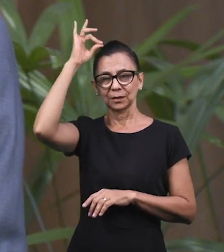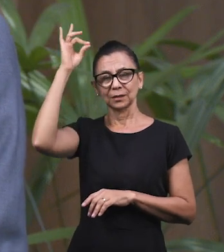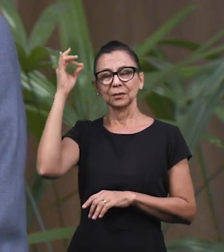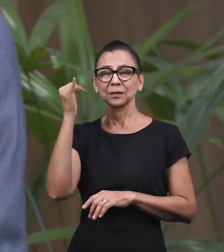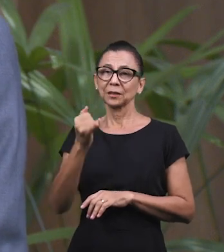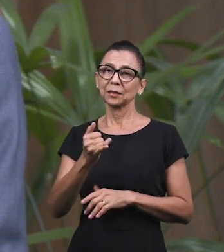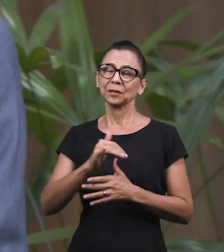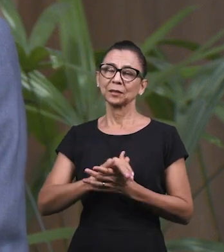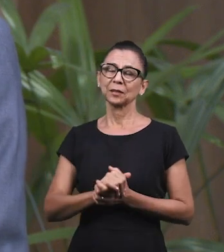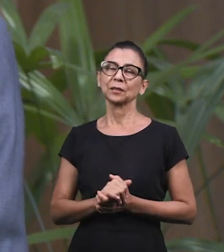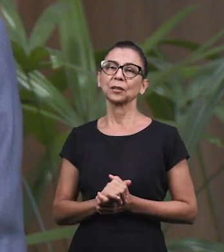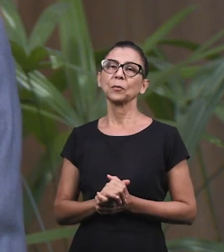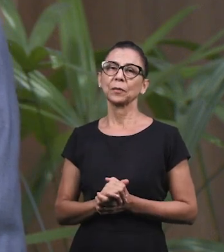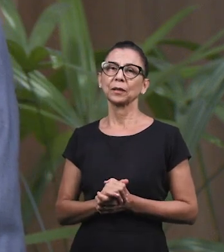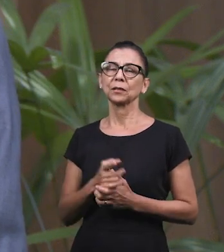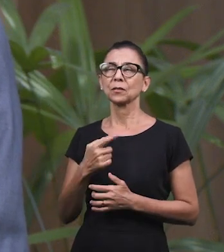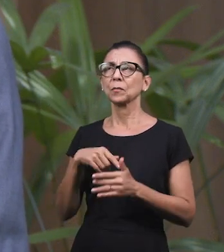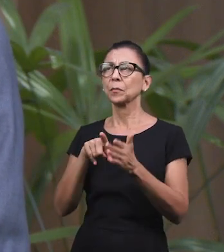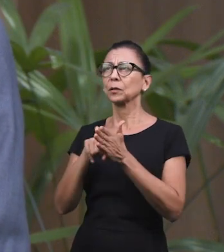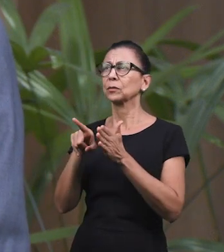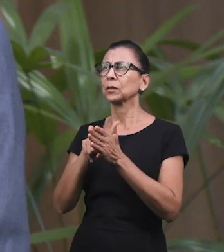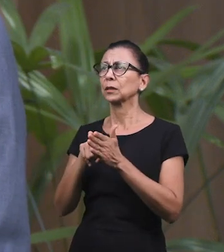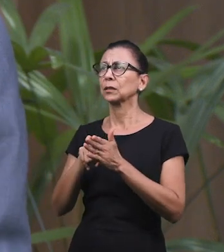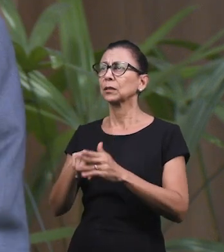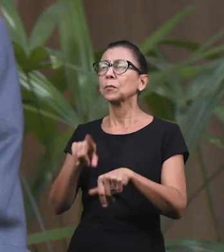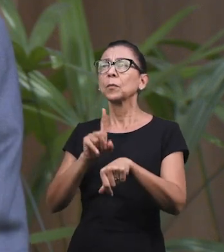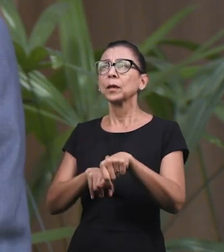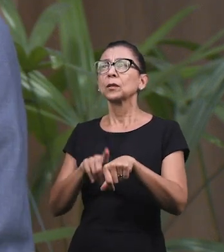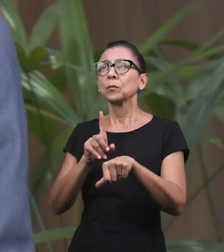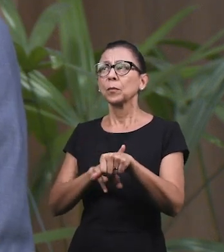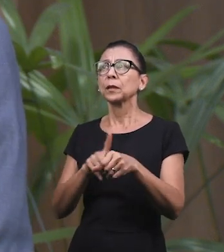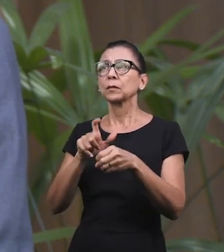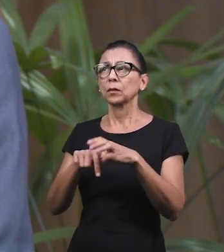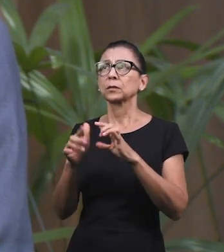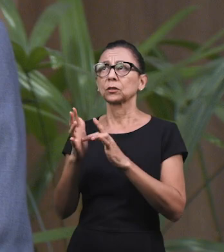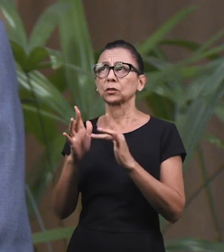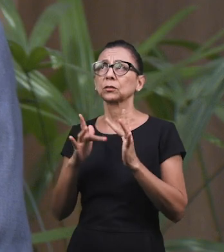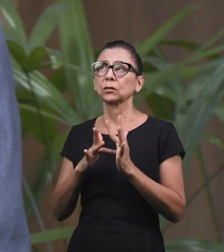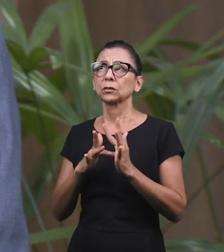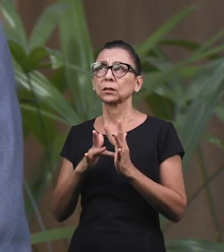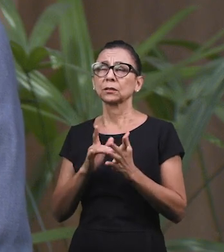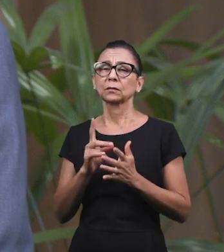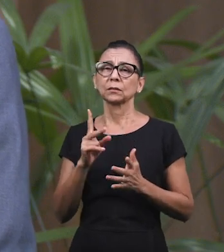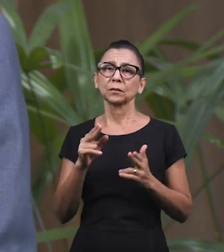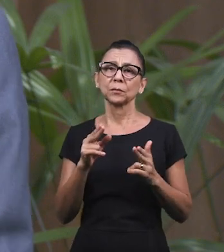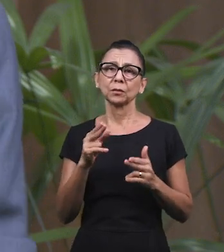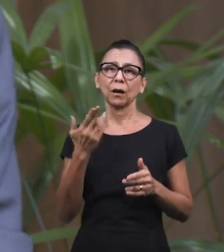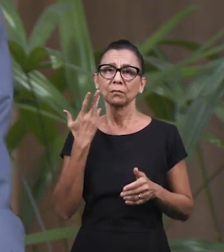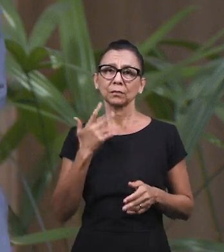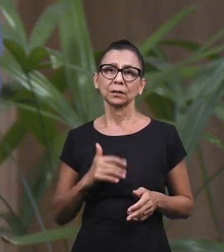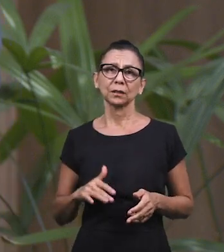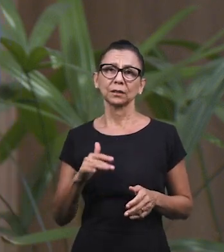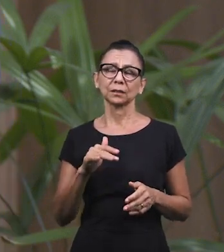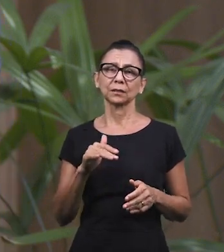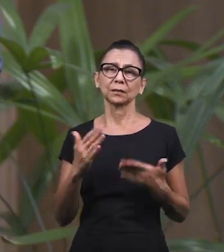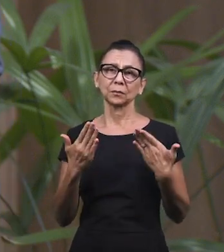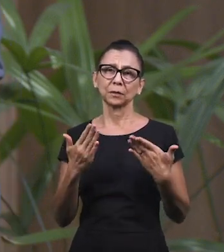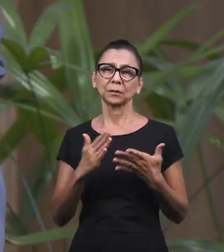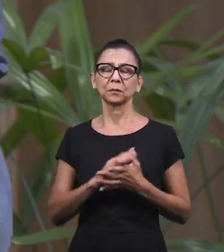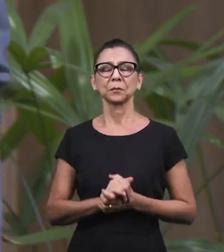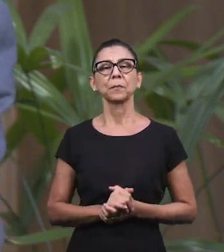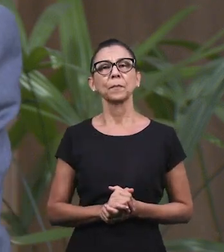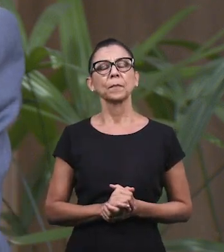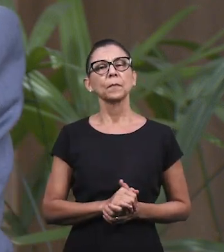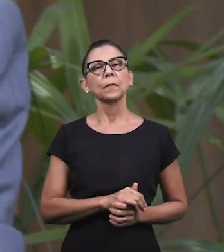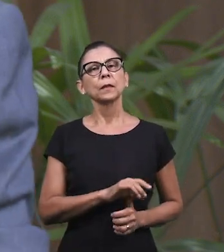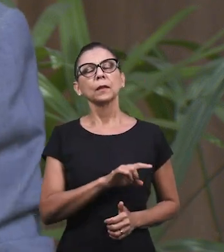E menino tem desse negócio, como nós somos crianças mesmo nas mãos de Deus, então nós vamos sendo conduzidos dessa forma, né? Então nós dizemos assim, eu